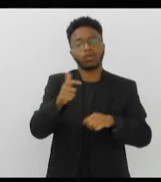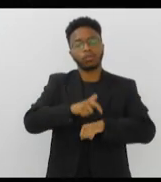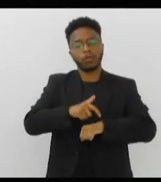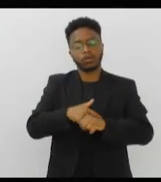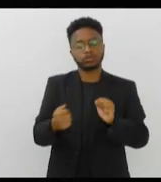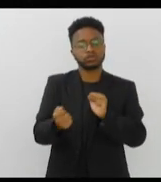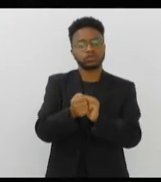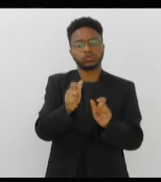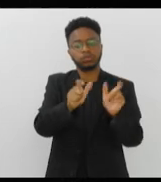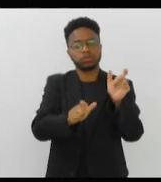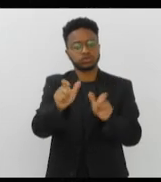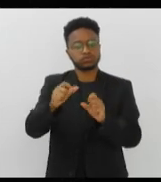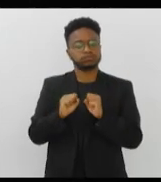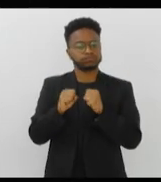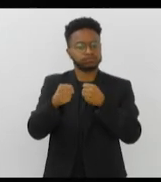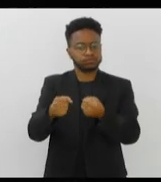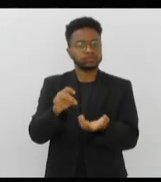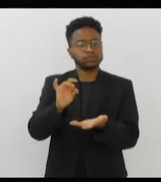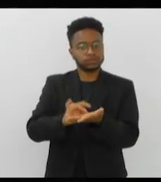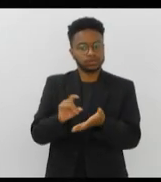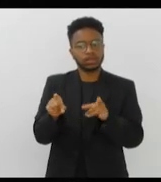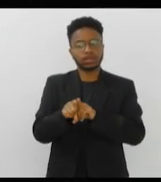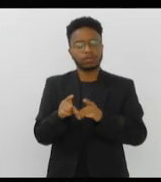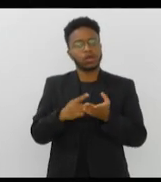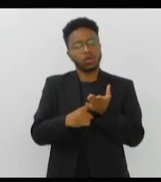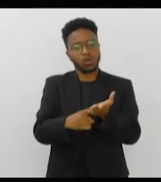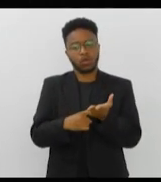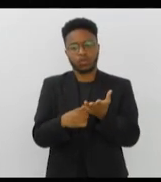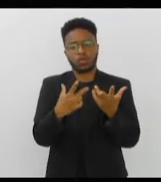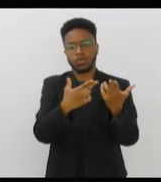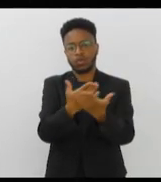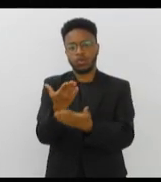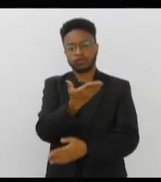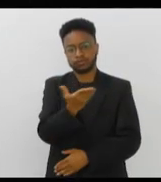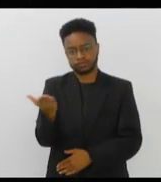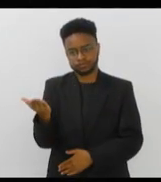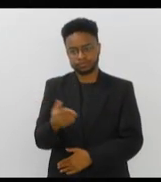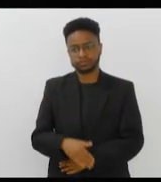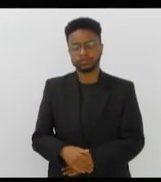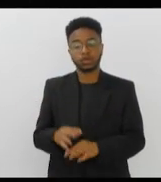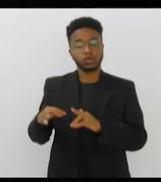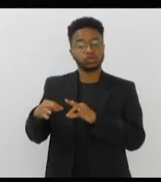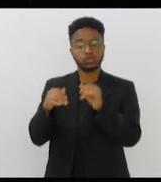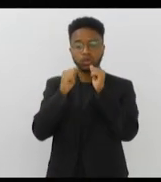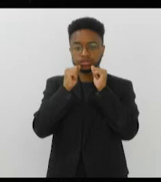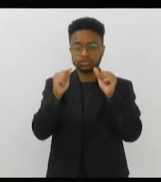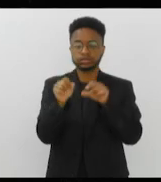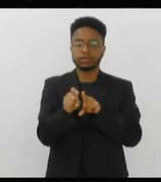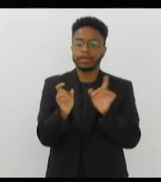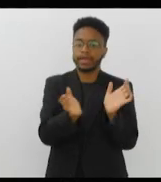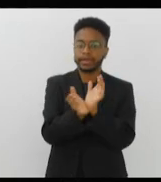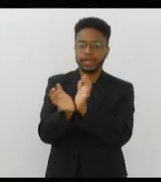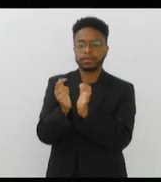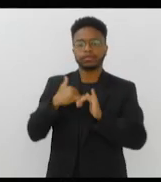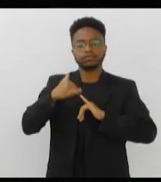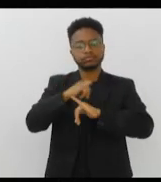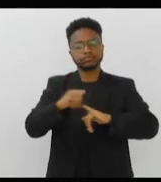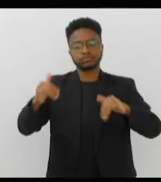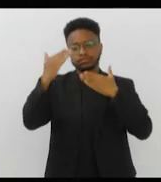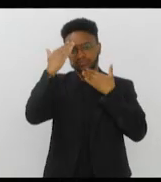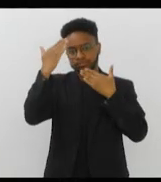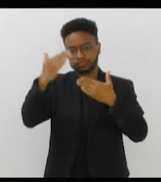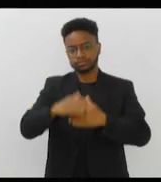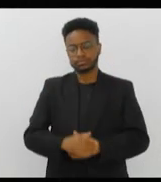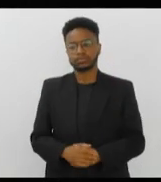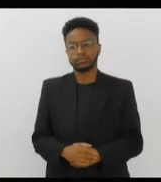com pessoas tão dedicadas e comprometidas como vocês. Aos assessores e à equipe, fica aqui o meu sincero